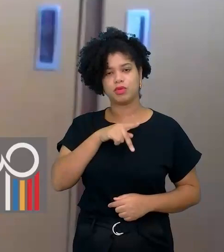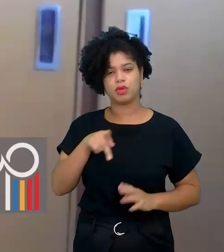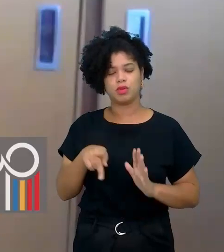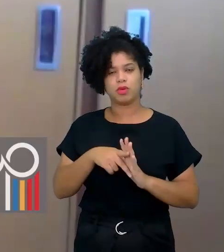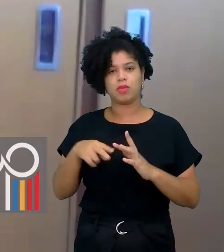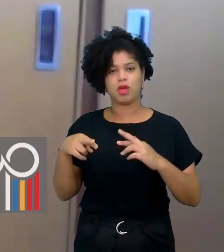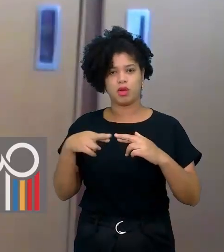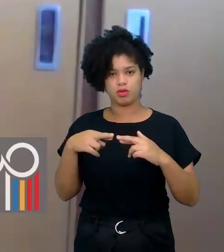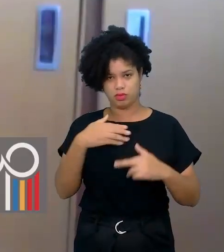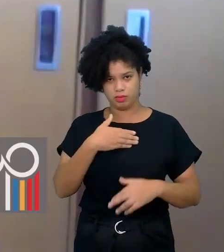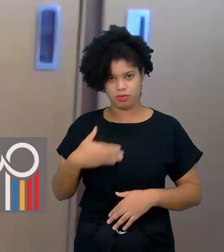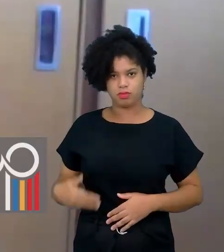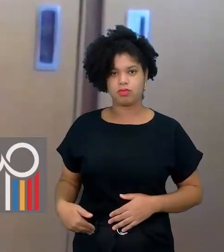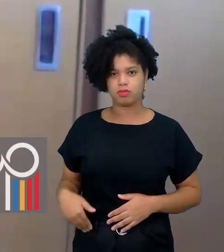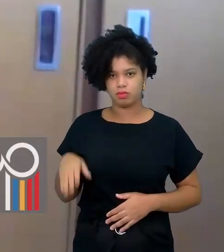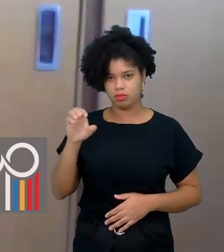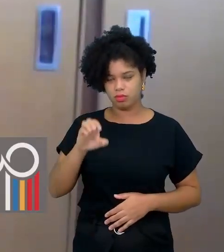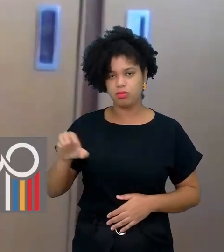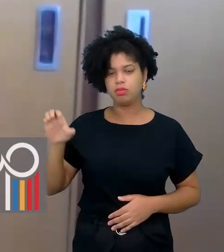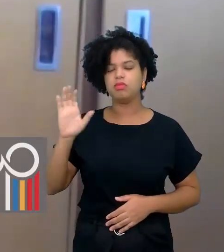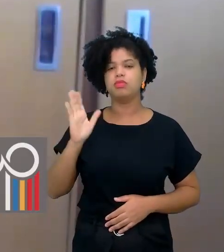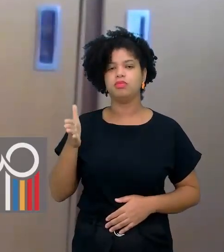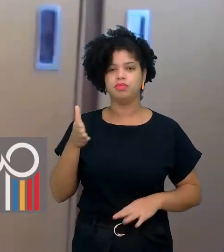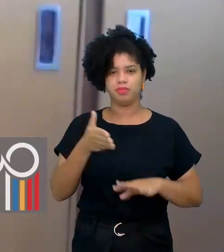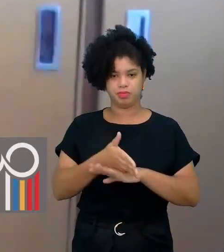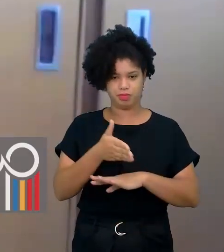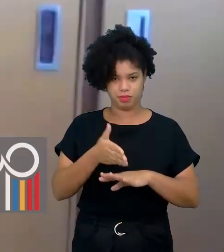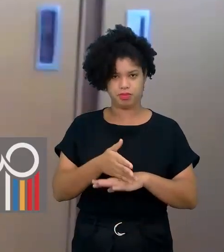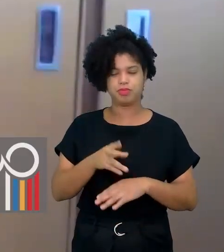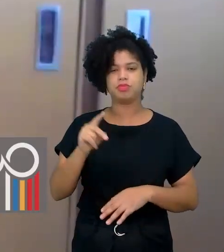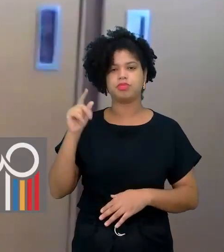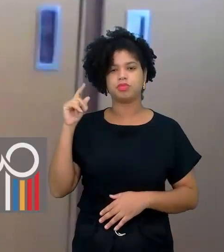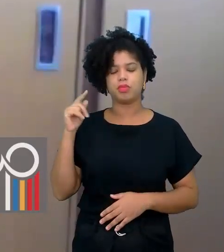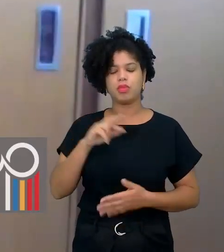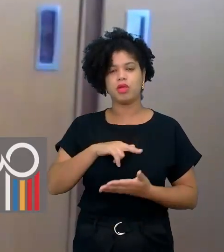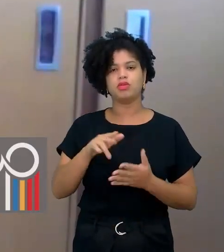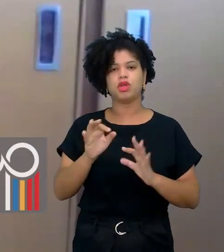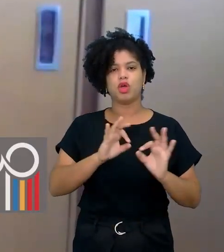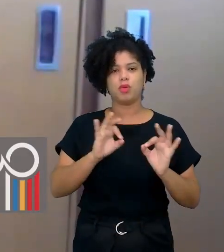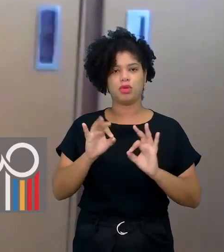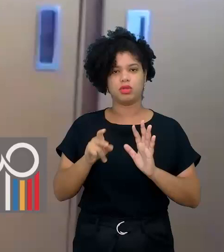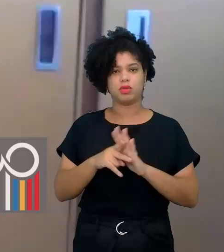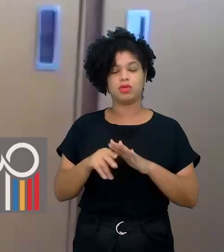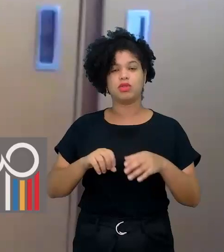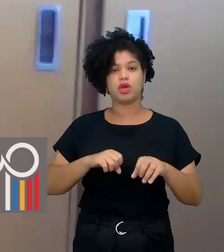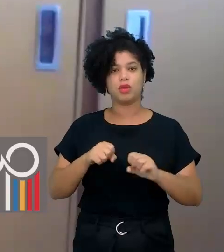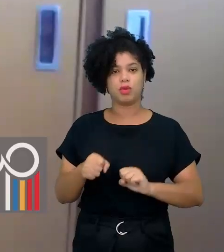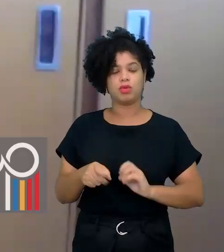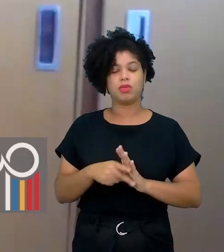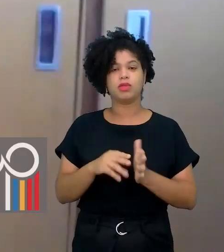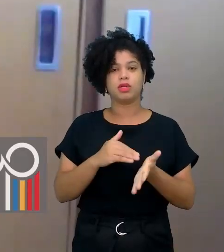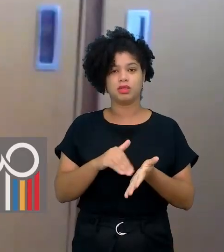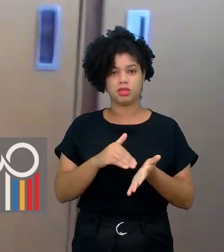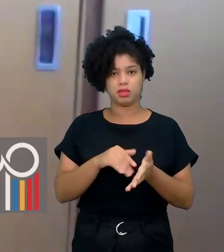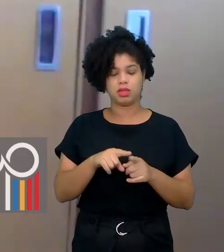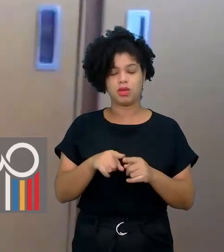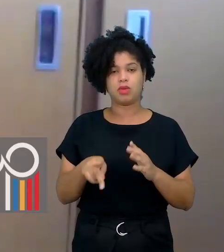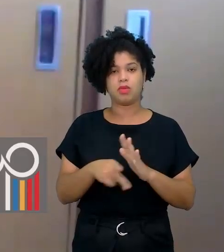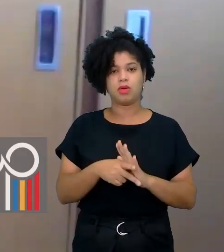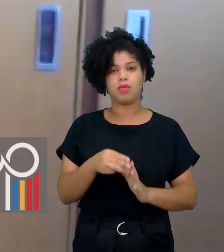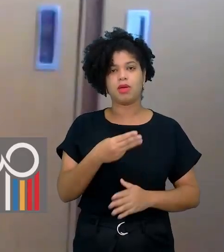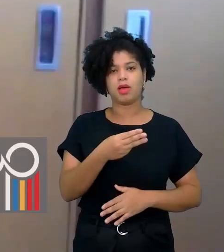né, efetiva, já participo de vários projetos de formação aí pela Secretaria, pela